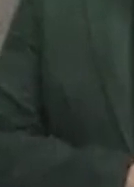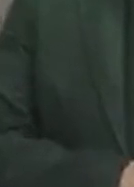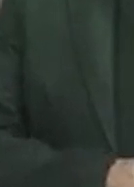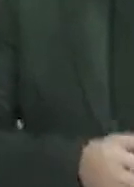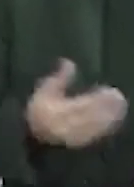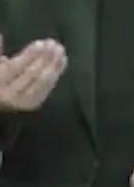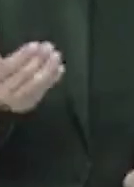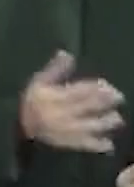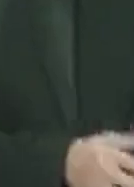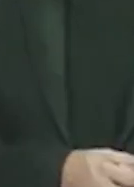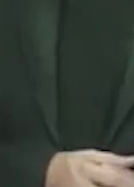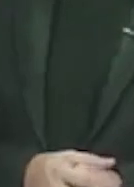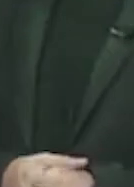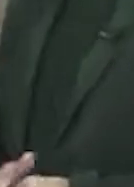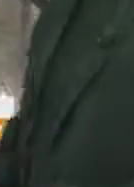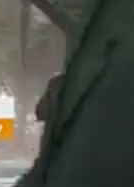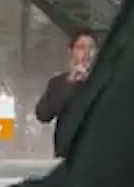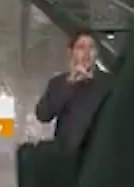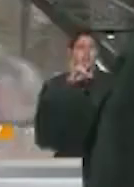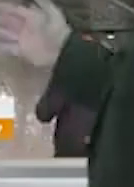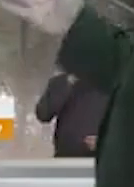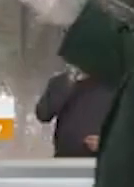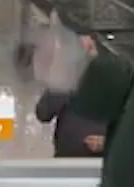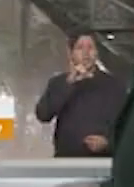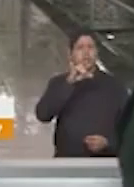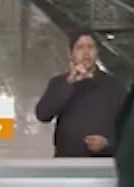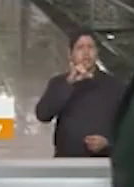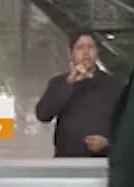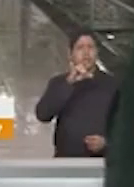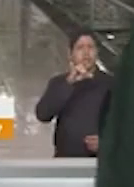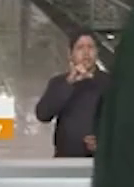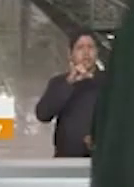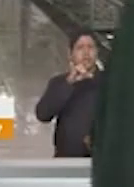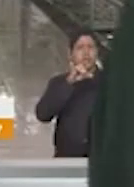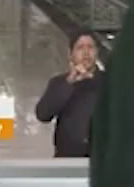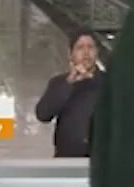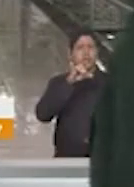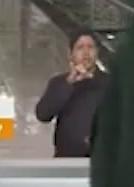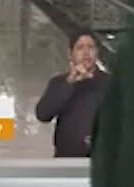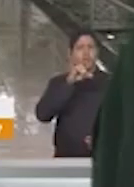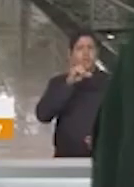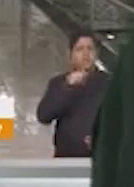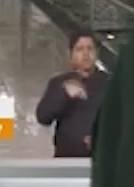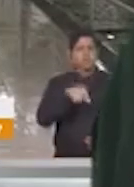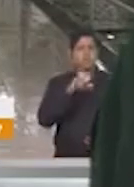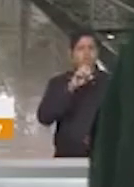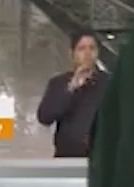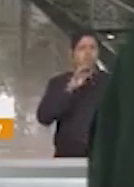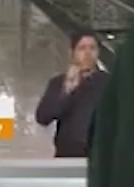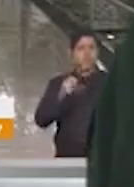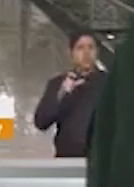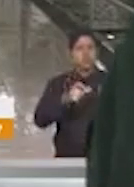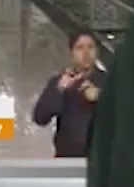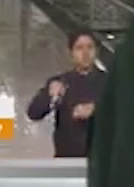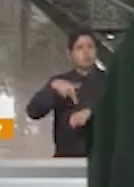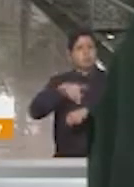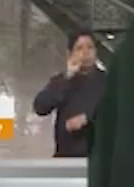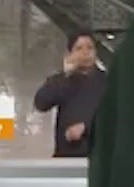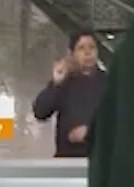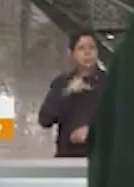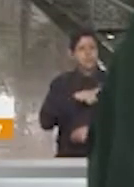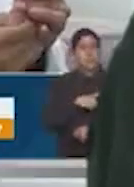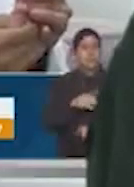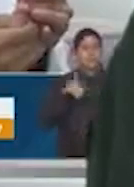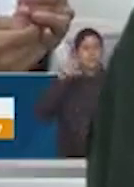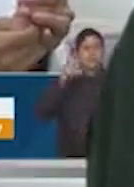dos estados tomou essa decisão, mas cada município tem autonomia. Vamos à reportagem. Em todo o país, houve